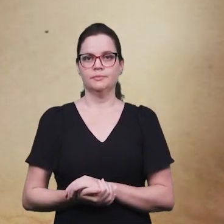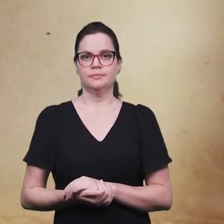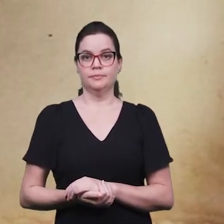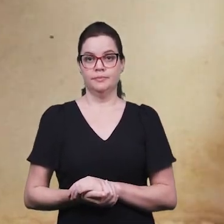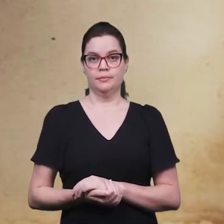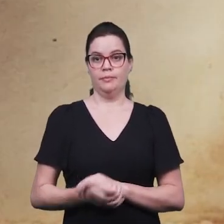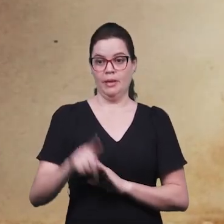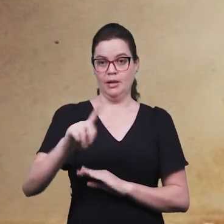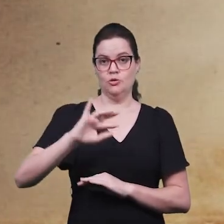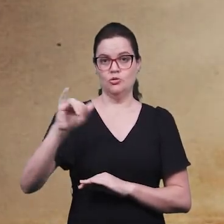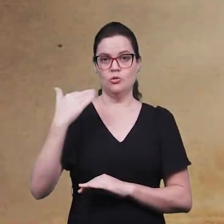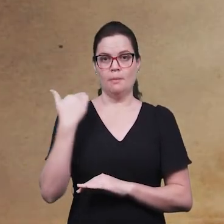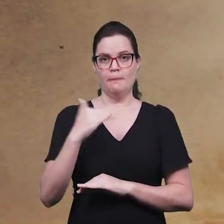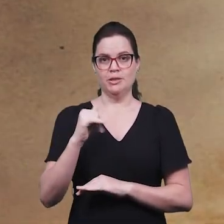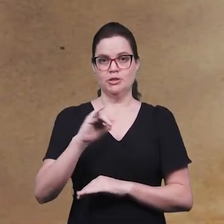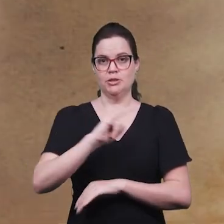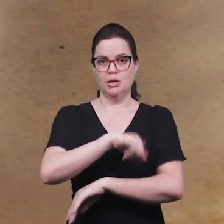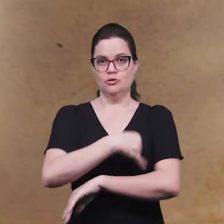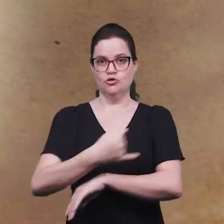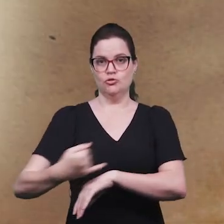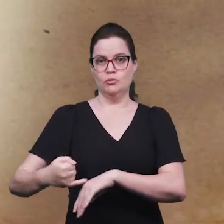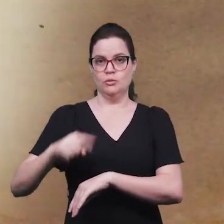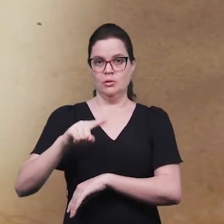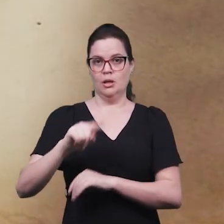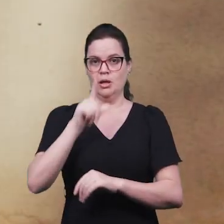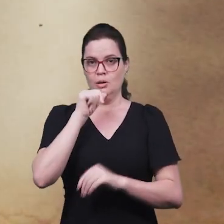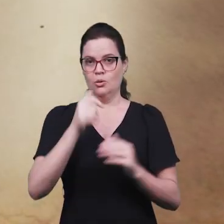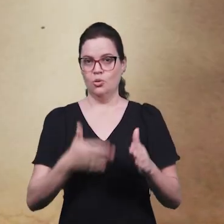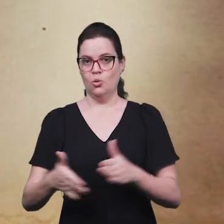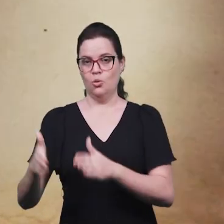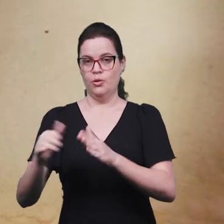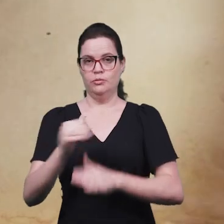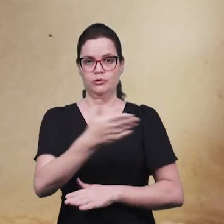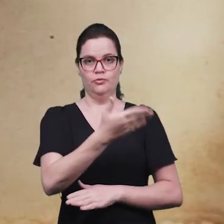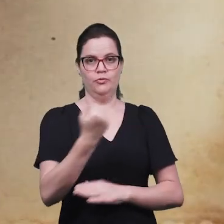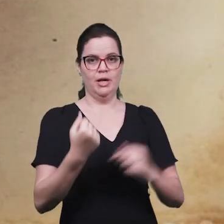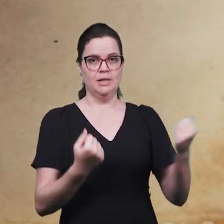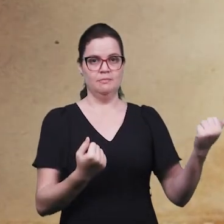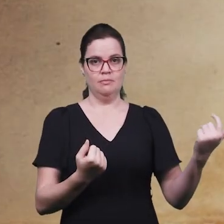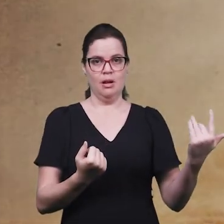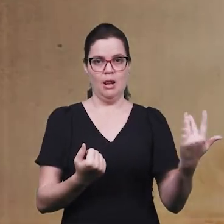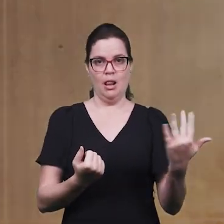por ele batizados no Rio Jordão, confessando os seus pecados.